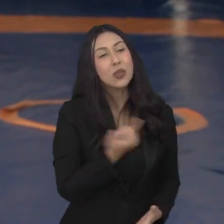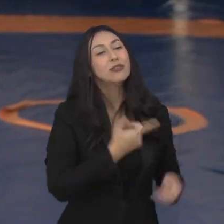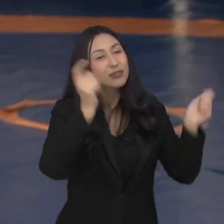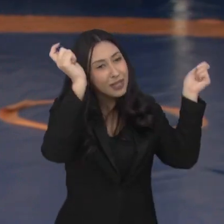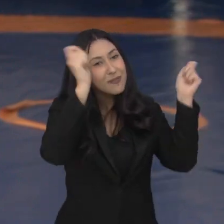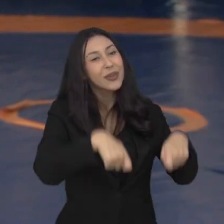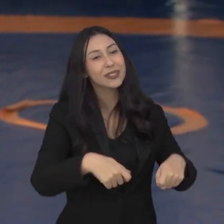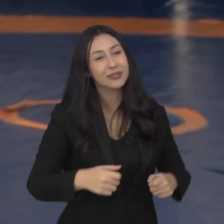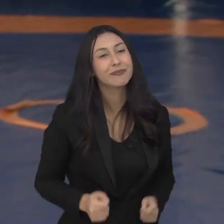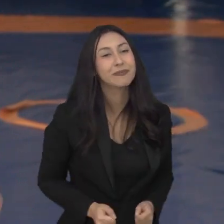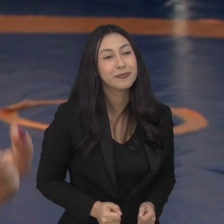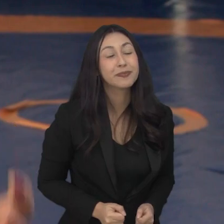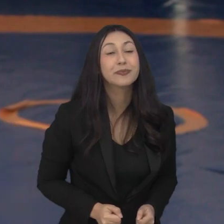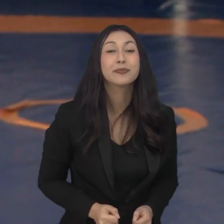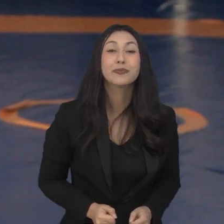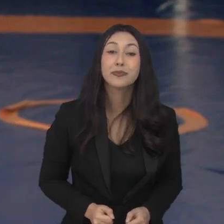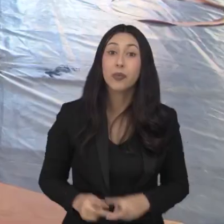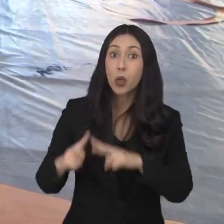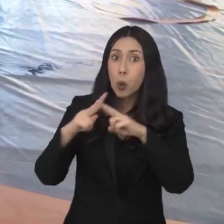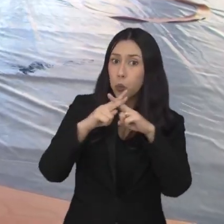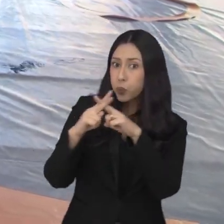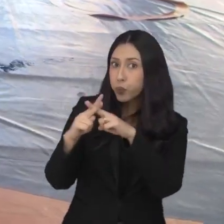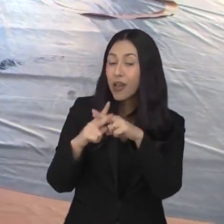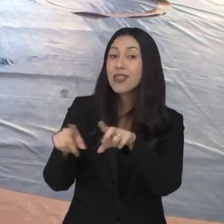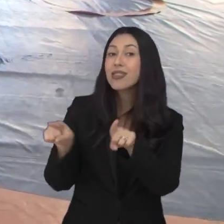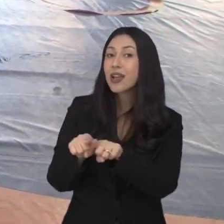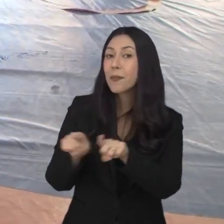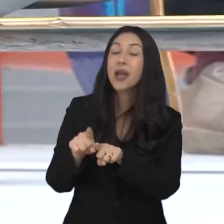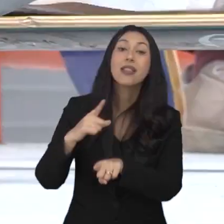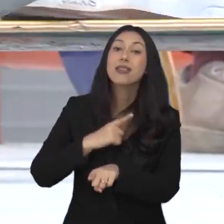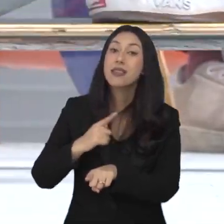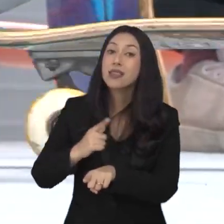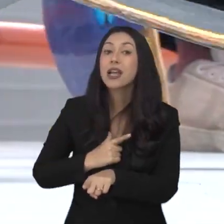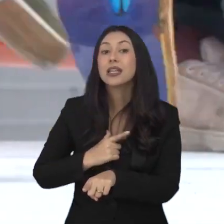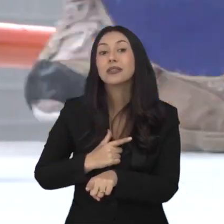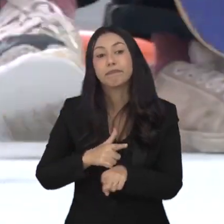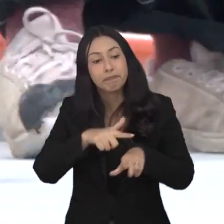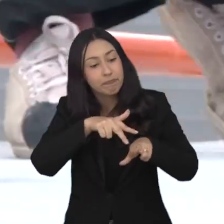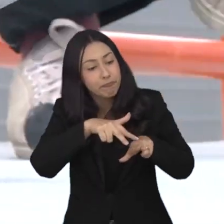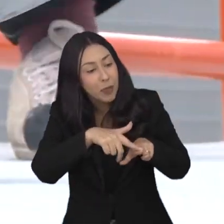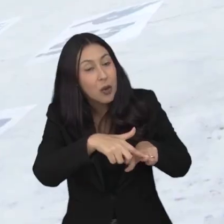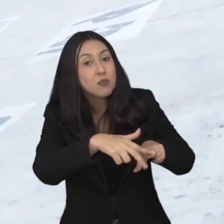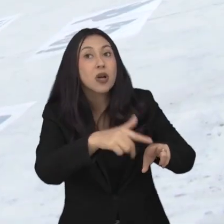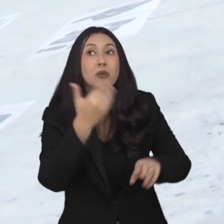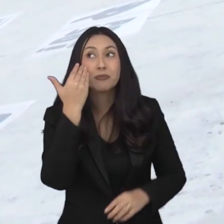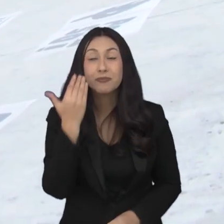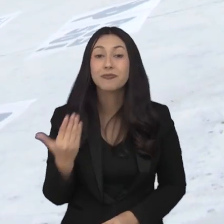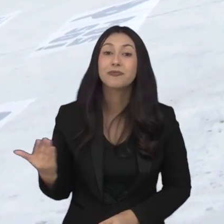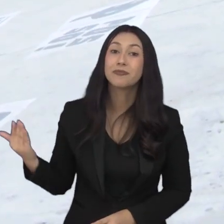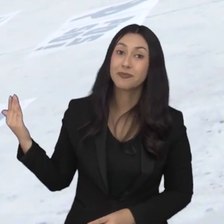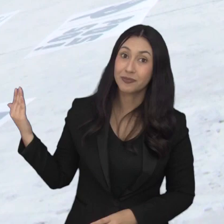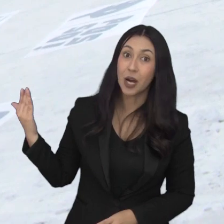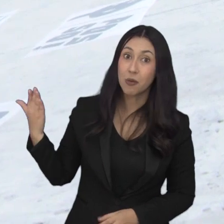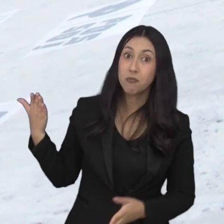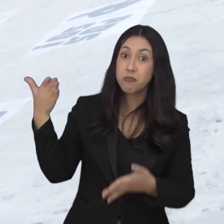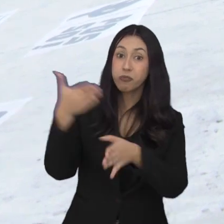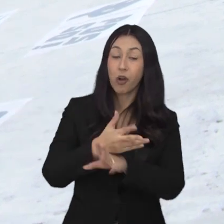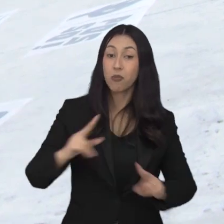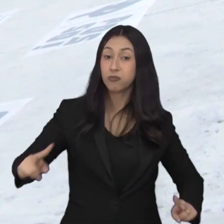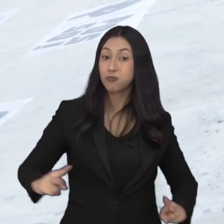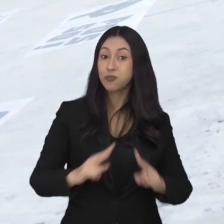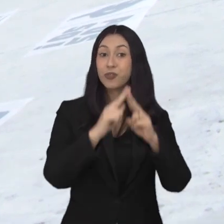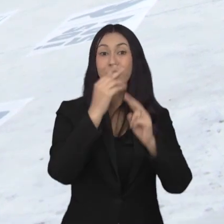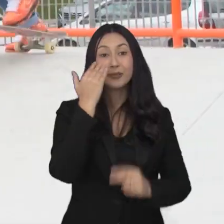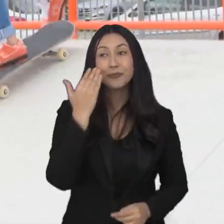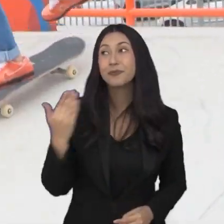outra, porque eu acredito que todas nós conseguiremos essa vaga. Além do wrestling, São José também tem outras promessas que podem chegar aos Jogos Olímpicos